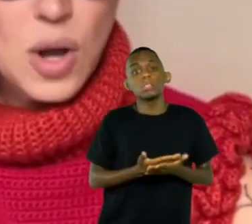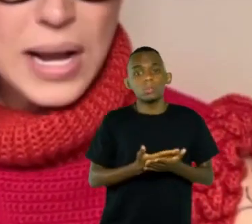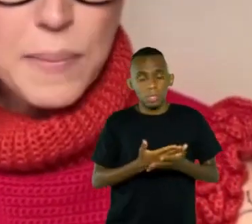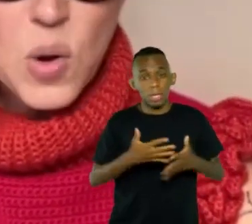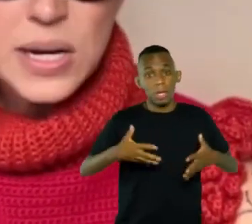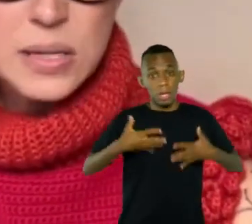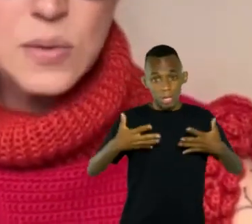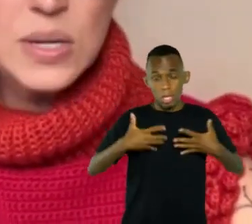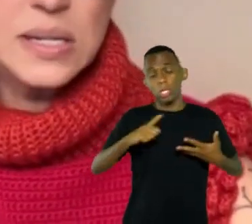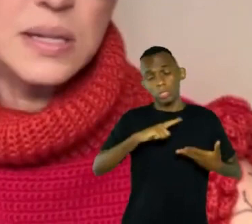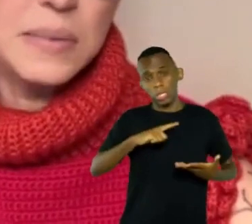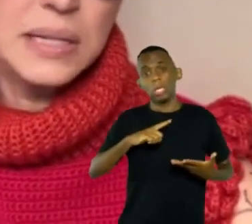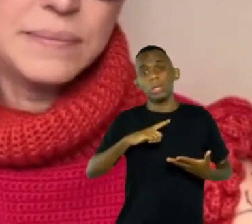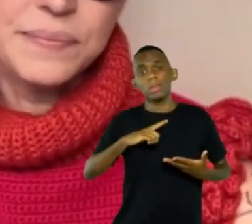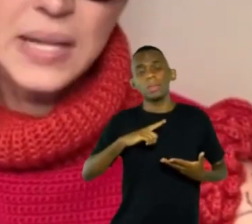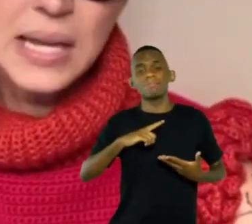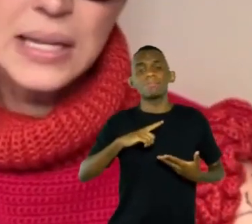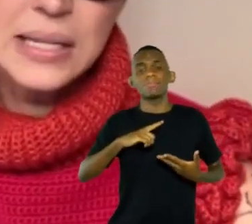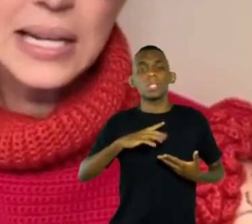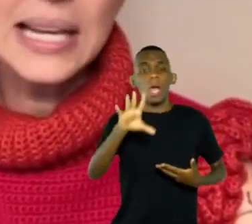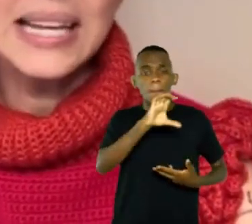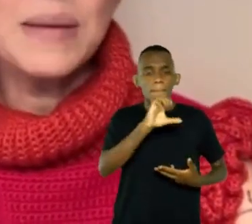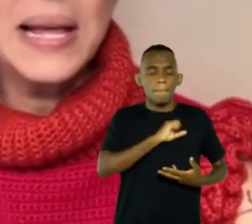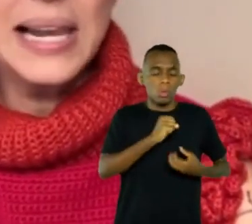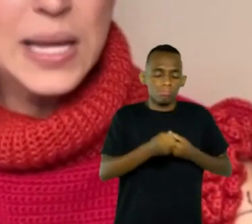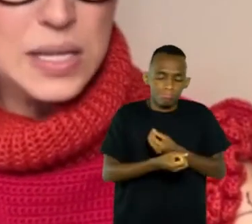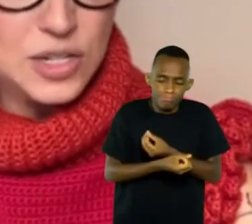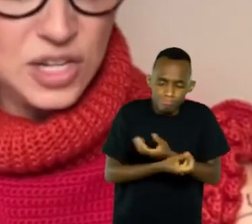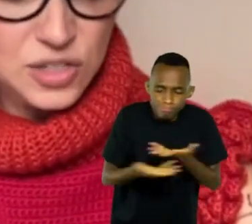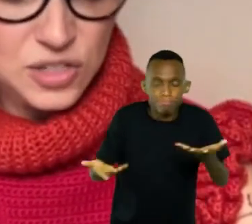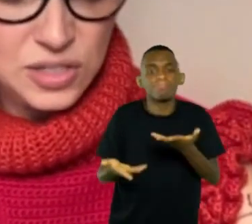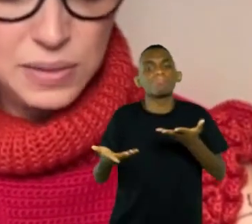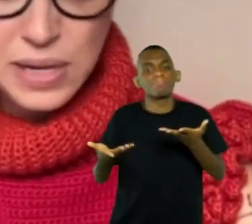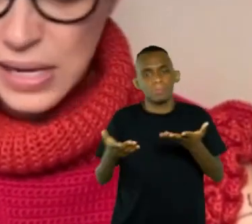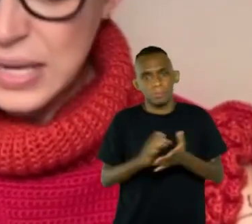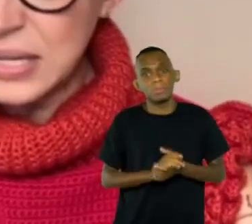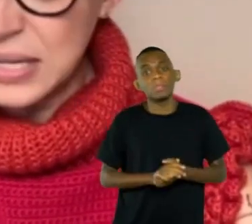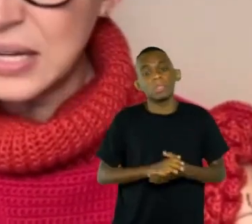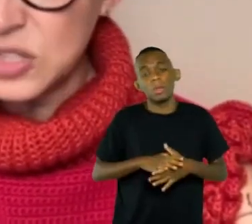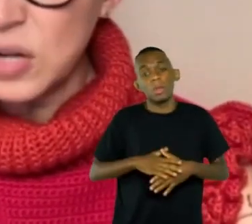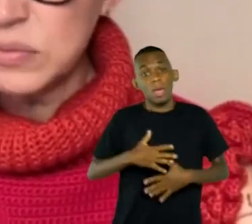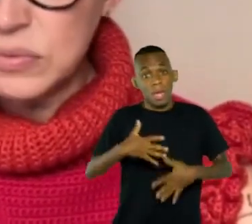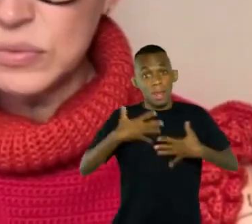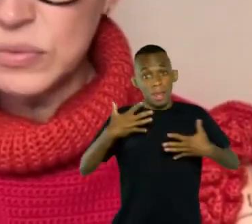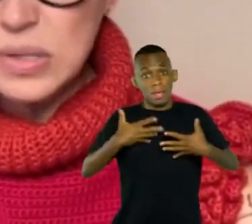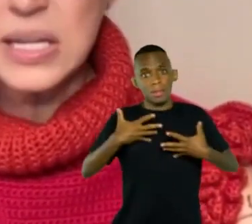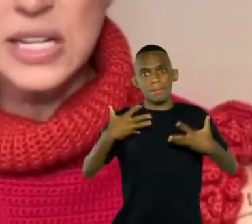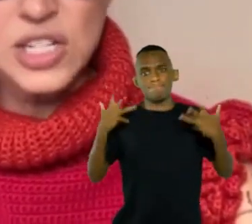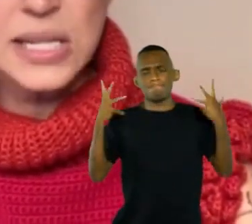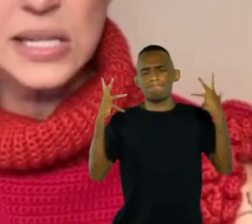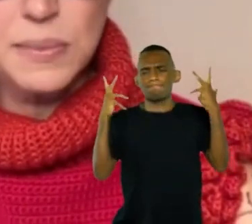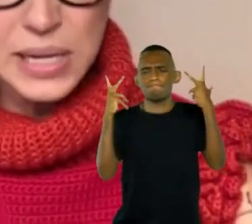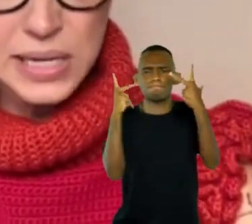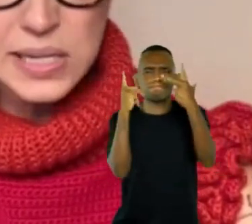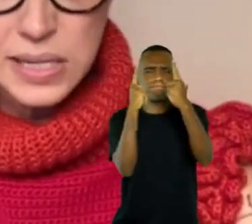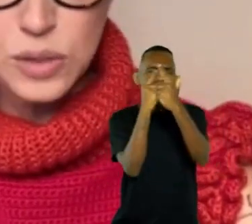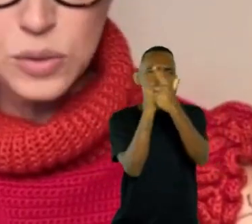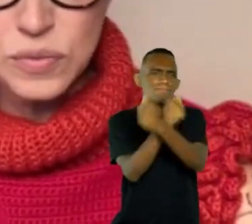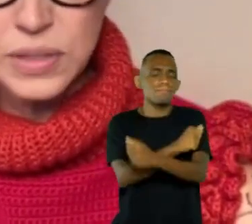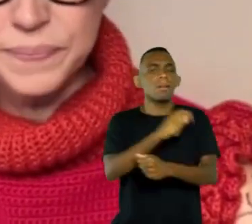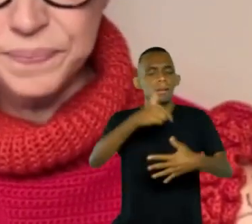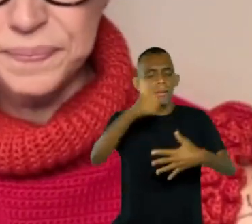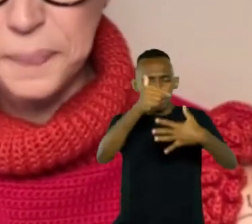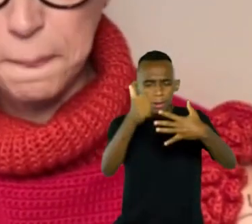quando você coloca amor nas coisas também, né? E alegria embeleza, gente. A alegria acho que é um dos ingredientes da beleza,